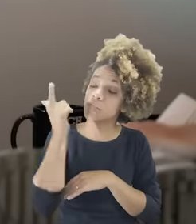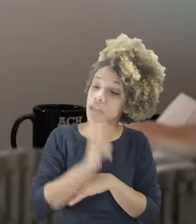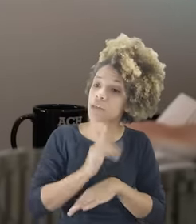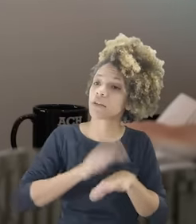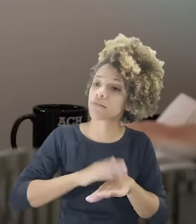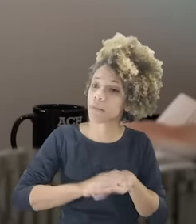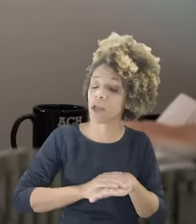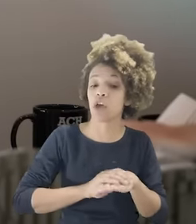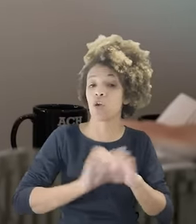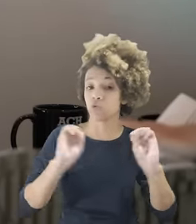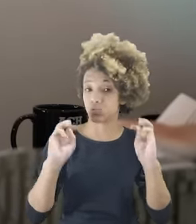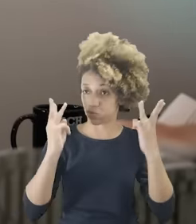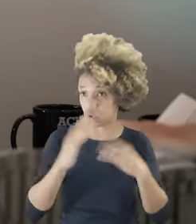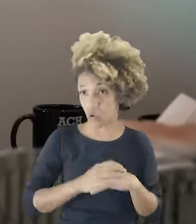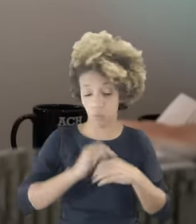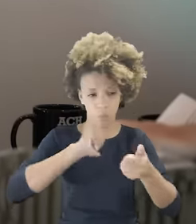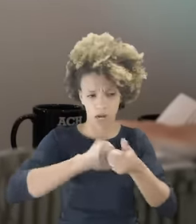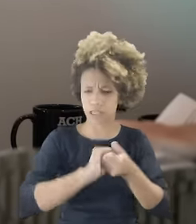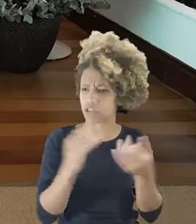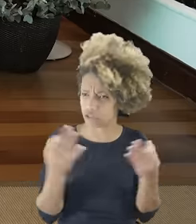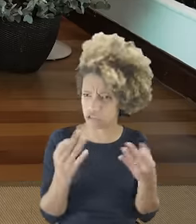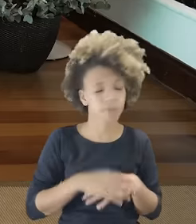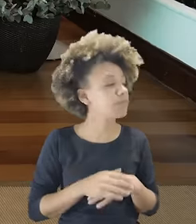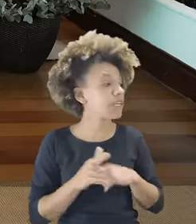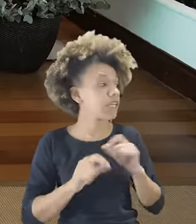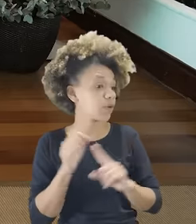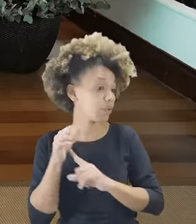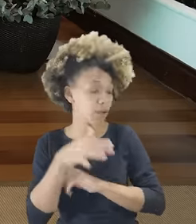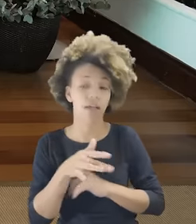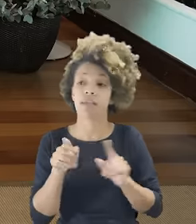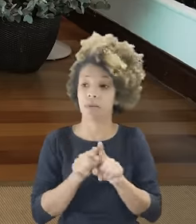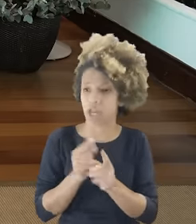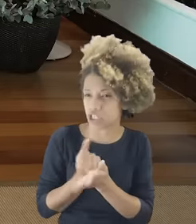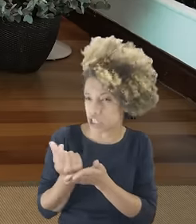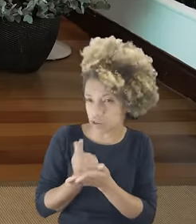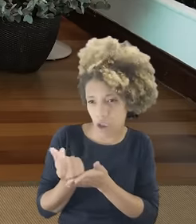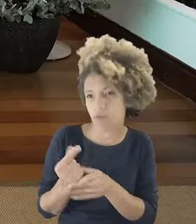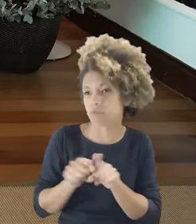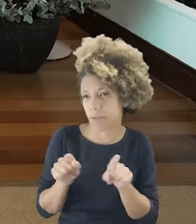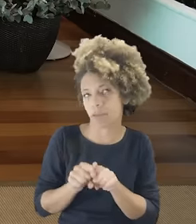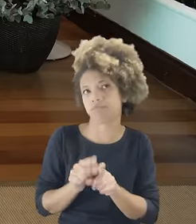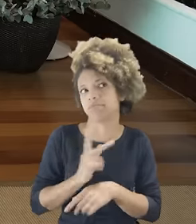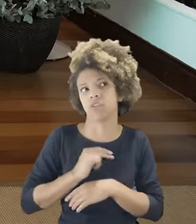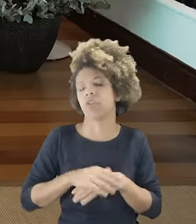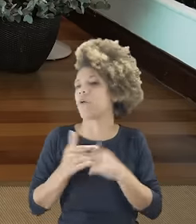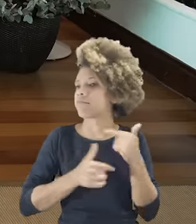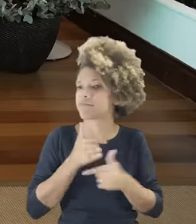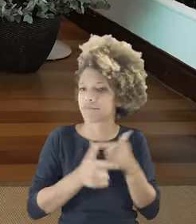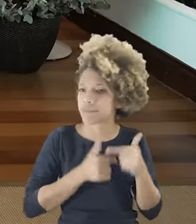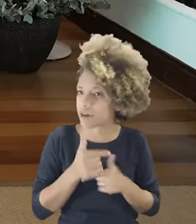a gente conseguiria fazer o show com uma qualidade bacana isso que te bancava e a gente ganhou muita grana com isso cara eu